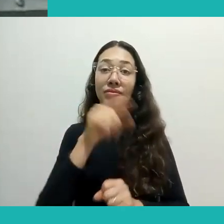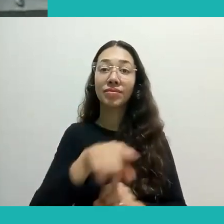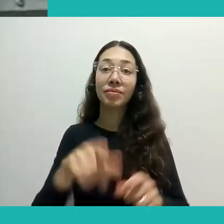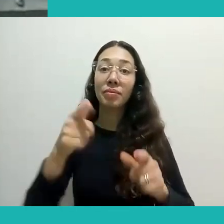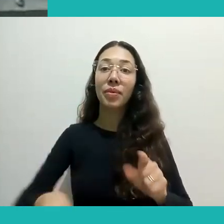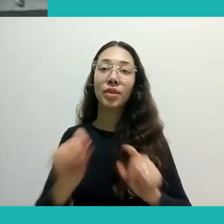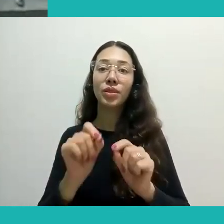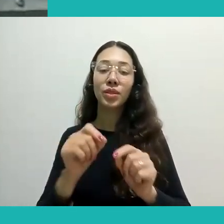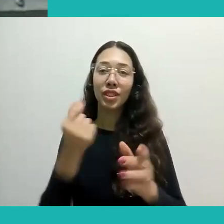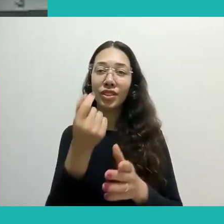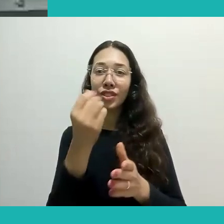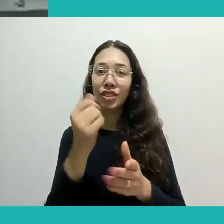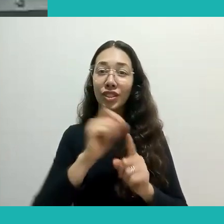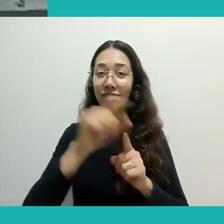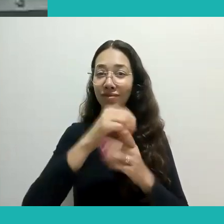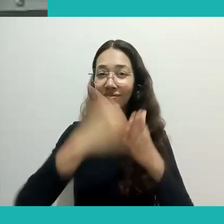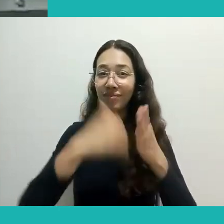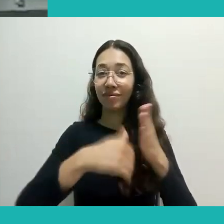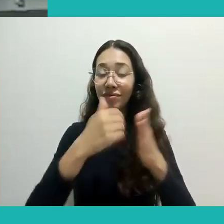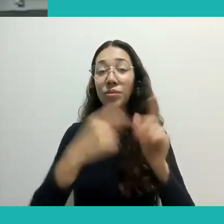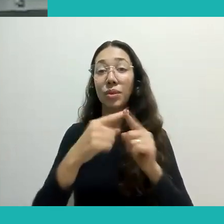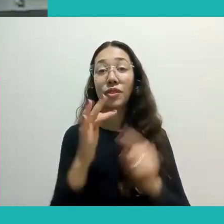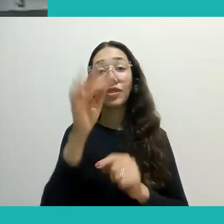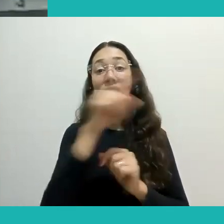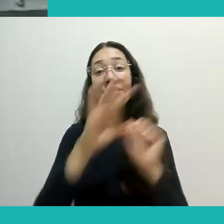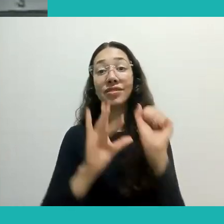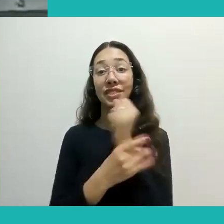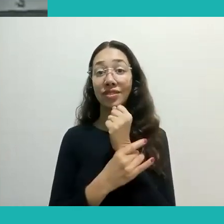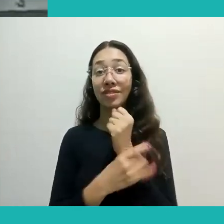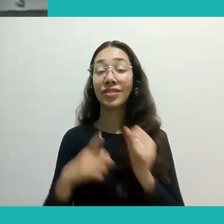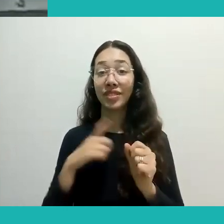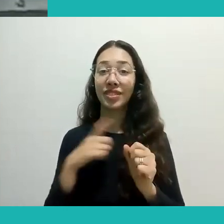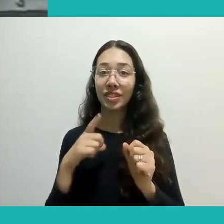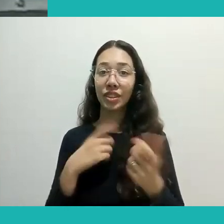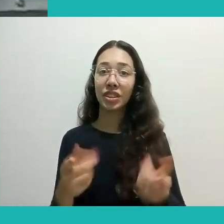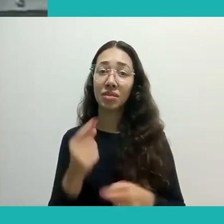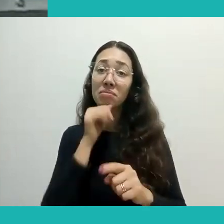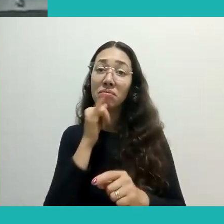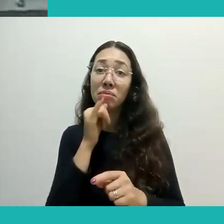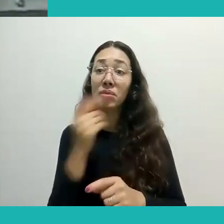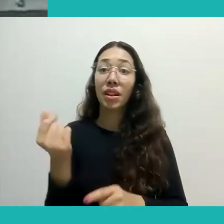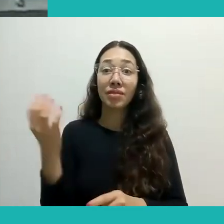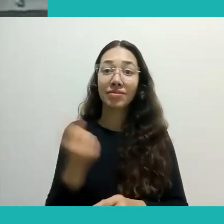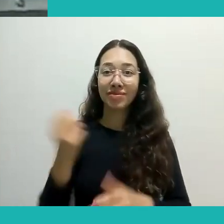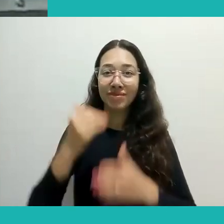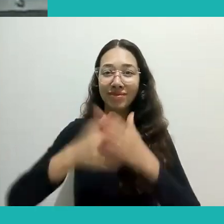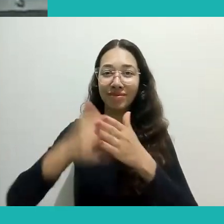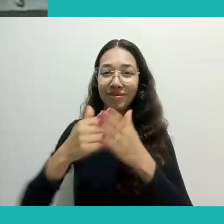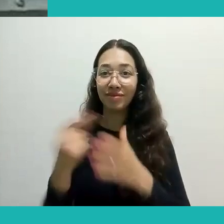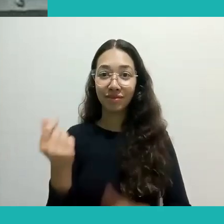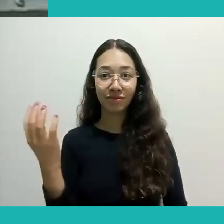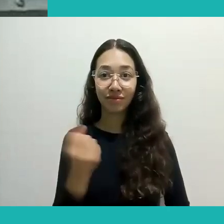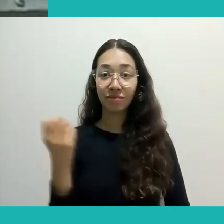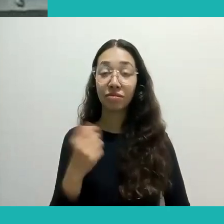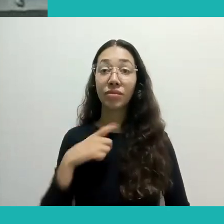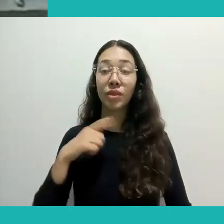uma contribuição social para a Seguridade Social, a exemplo da contribuição para a pensão militar, visto que o artigo 194 da